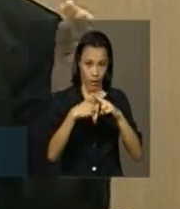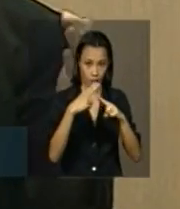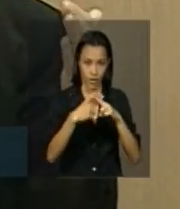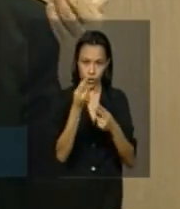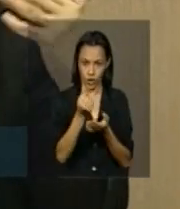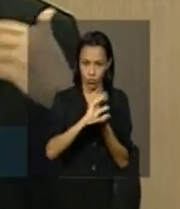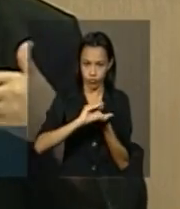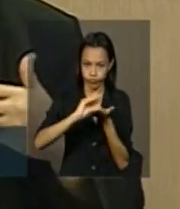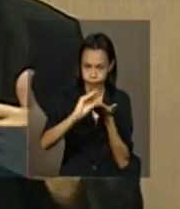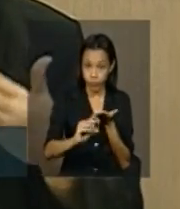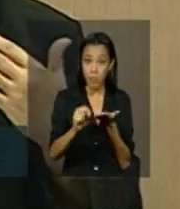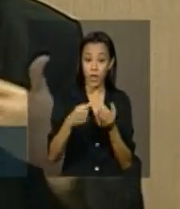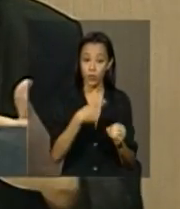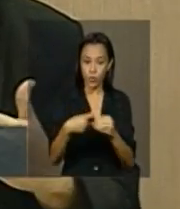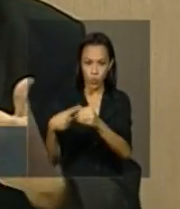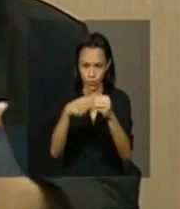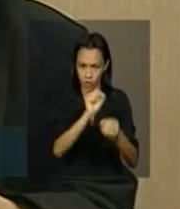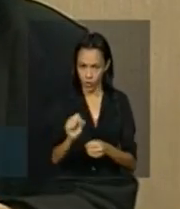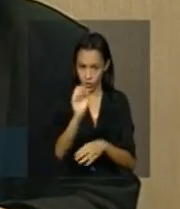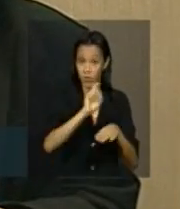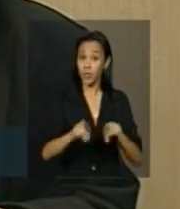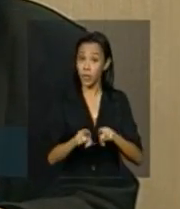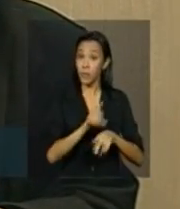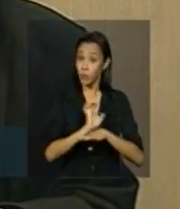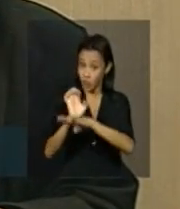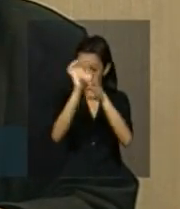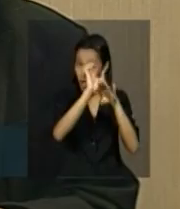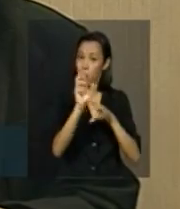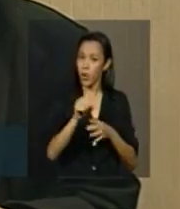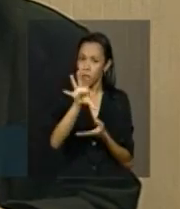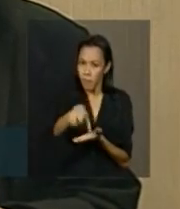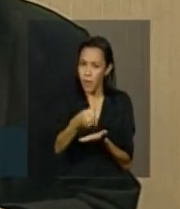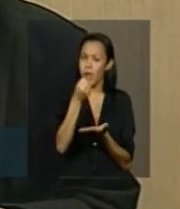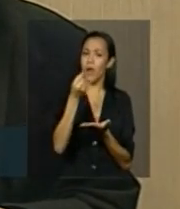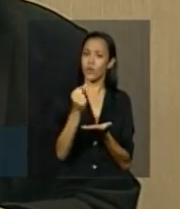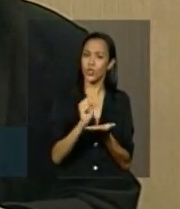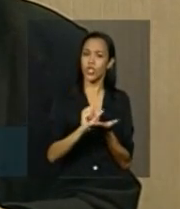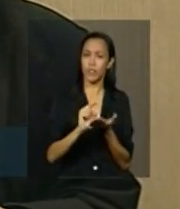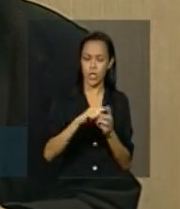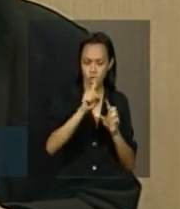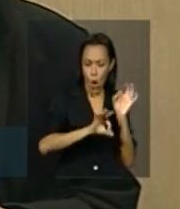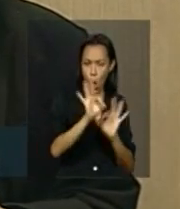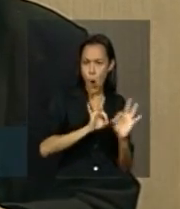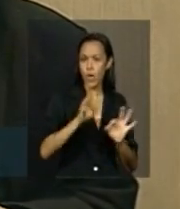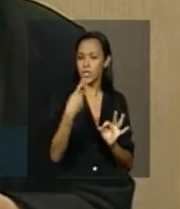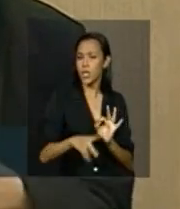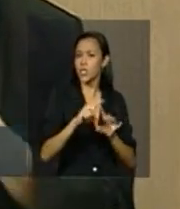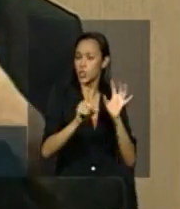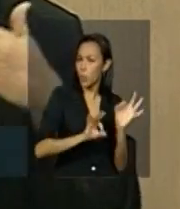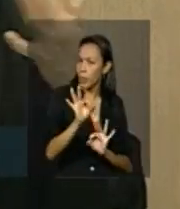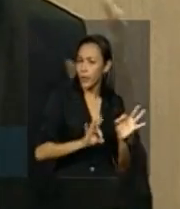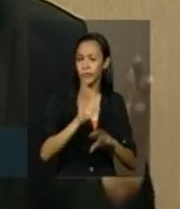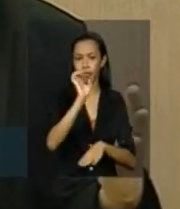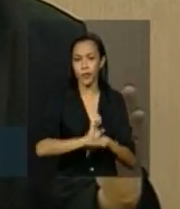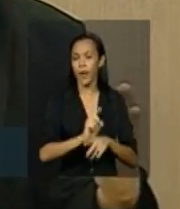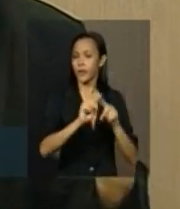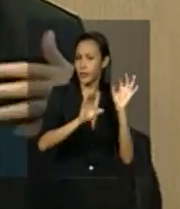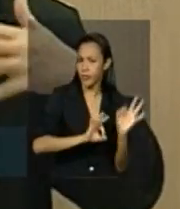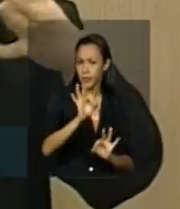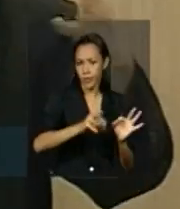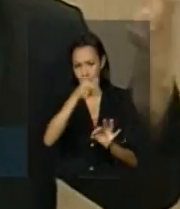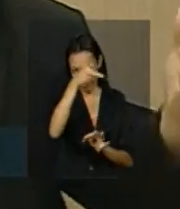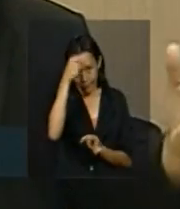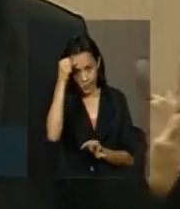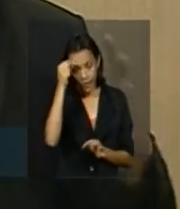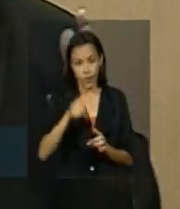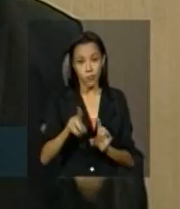disponíveis para que os municípios e estados pudessem pegar esses recursos e fazer seus planos estaduais seus planos municipais priorizando as áreas